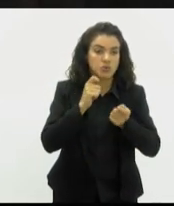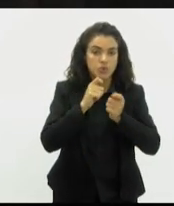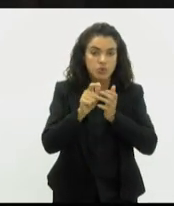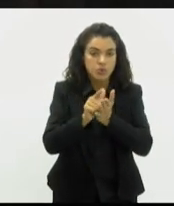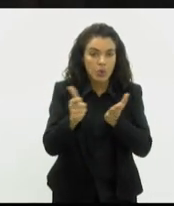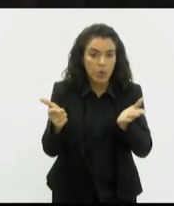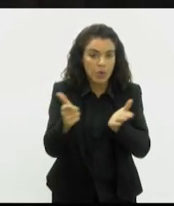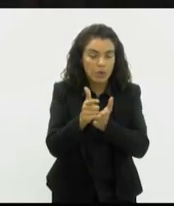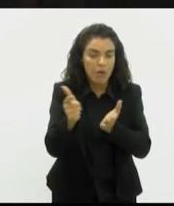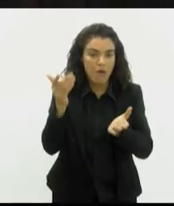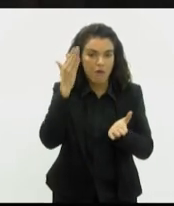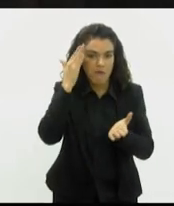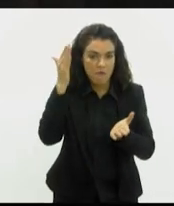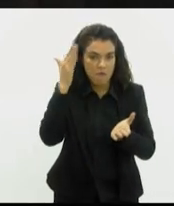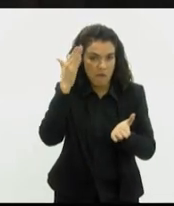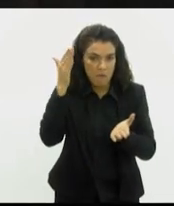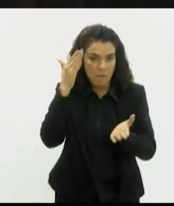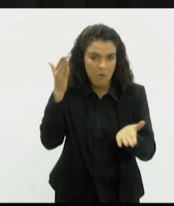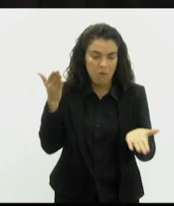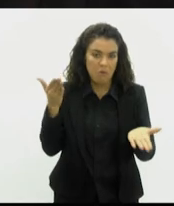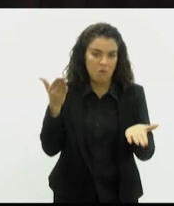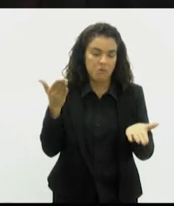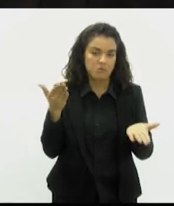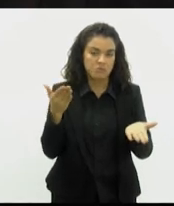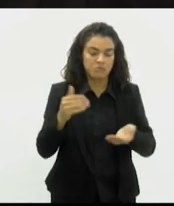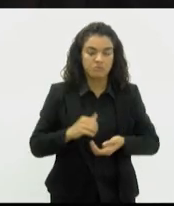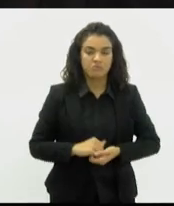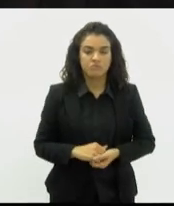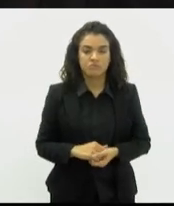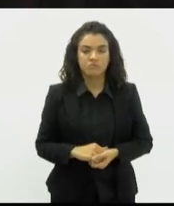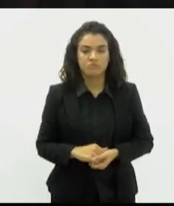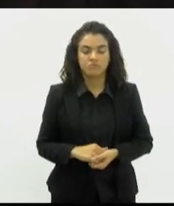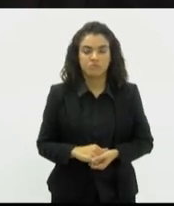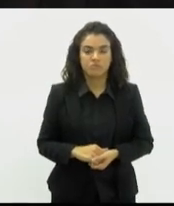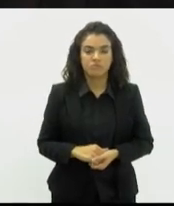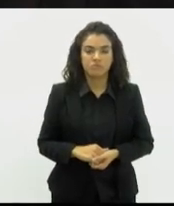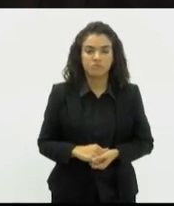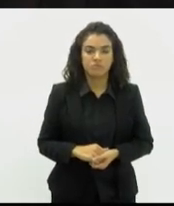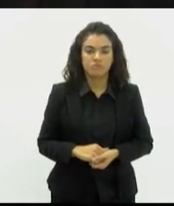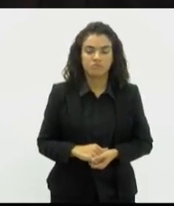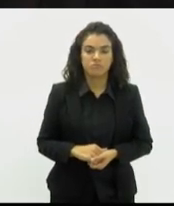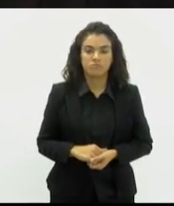circulação, alguma referência sobre isso?